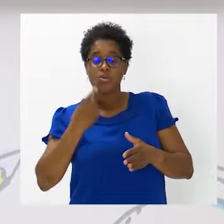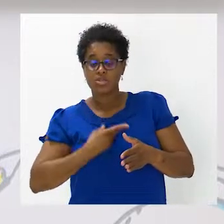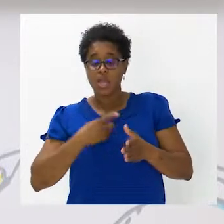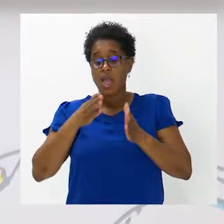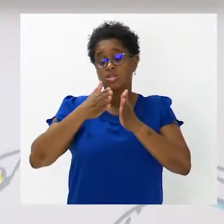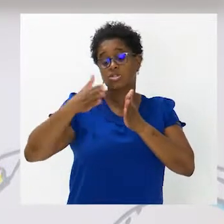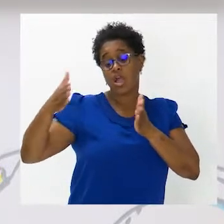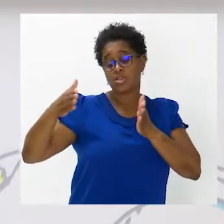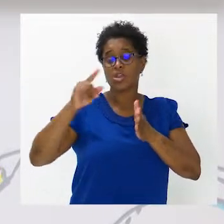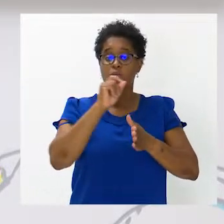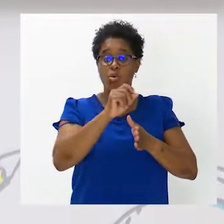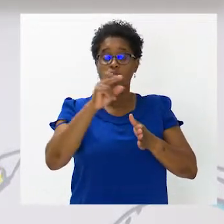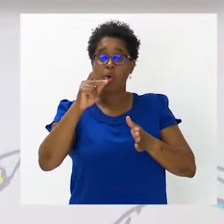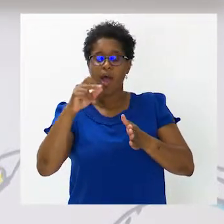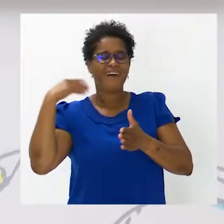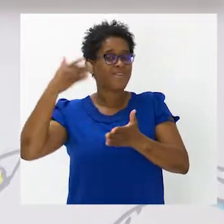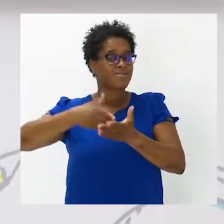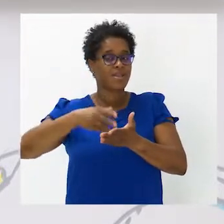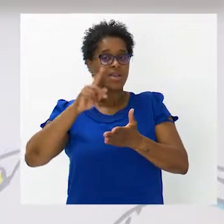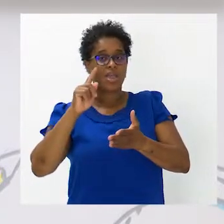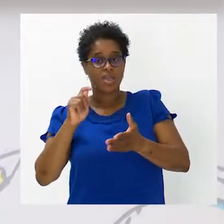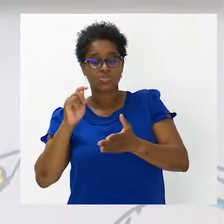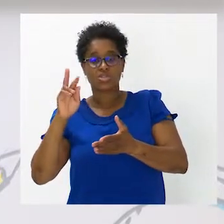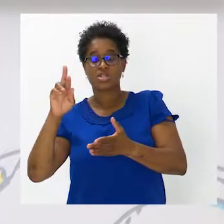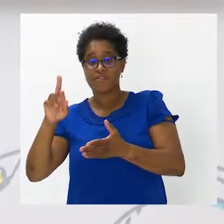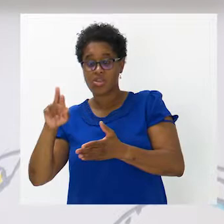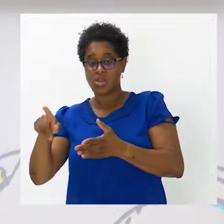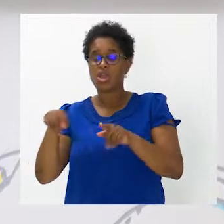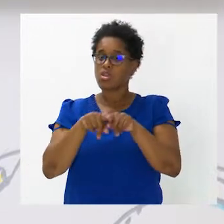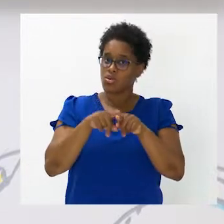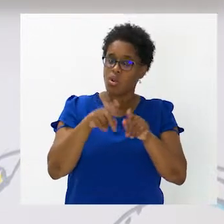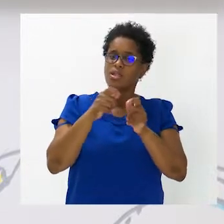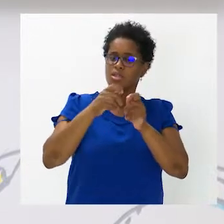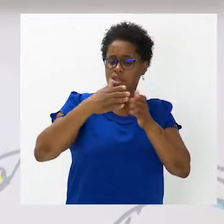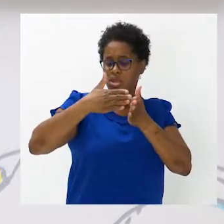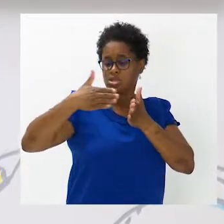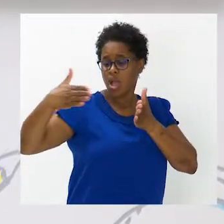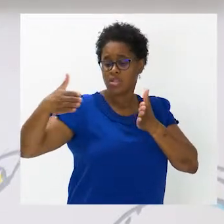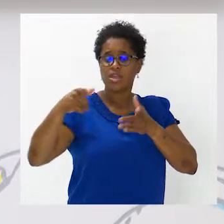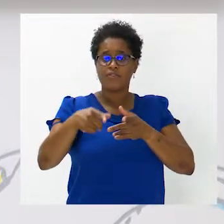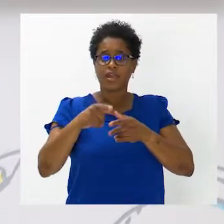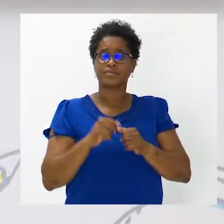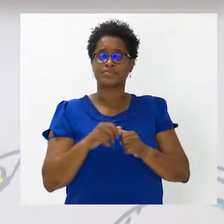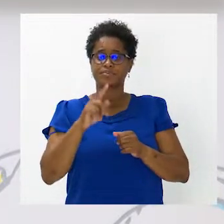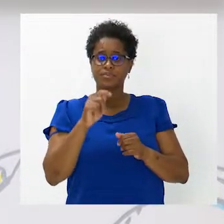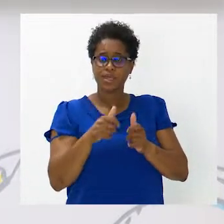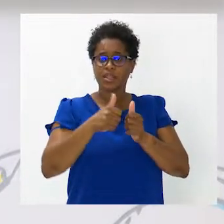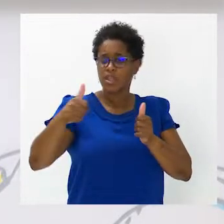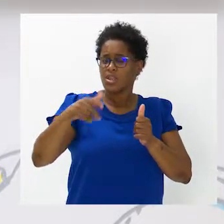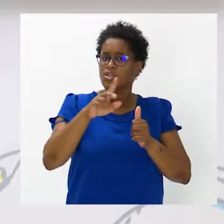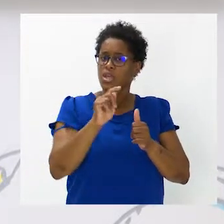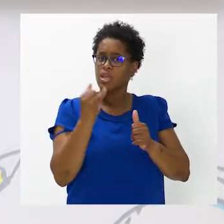ponto A até ao eixo de reflexão é a mesma distância que vai do eixo de reflexão até o